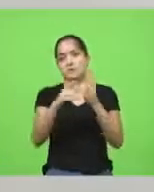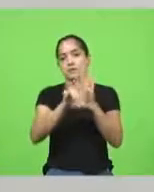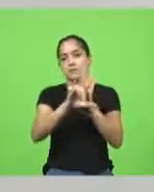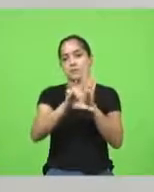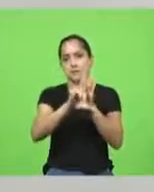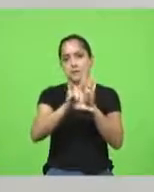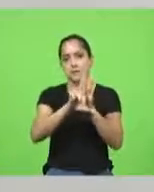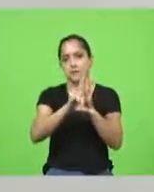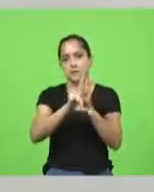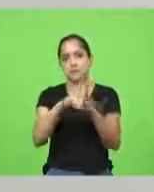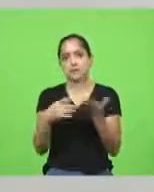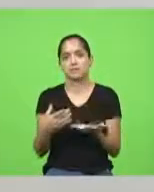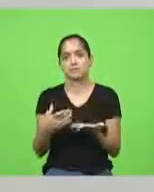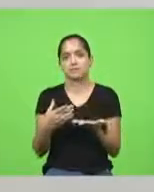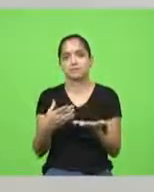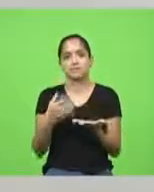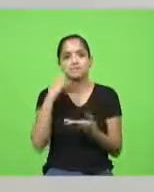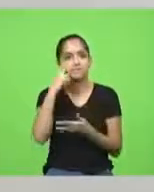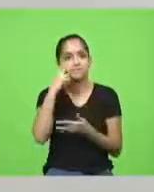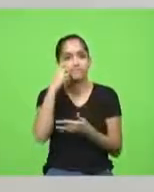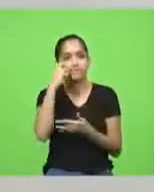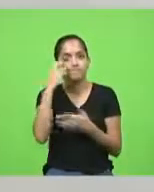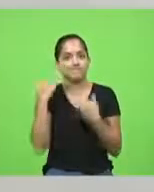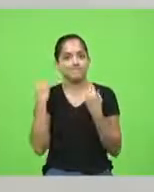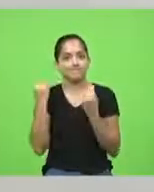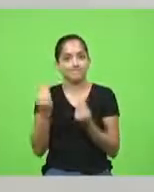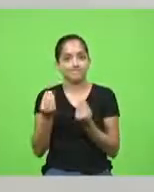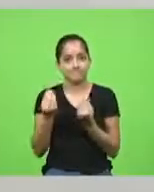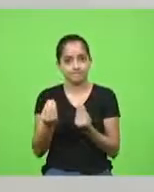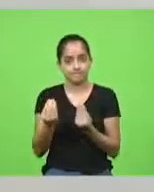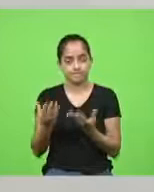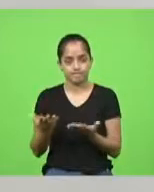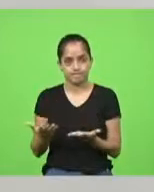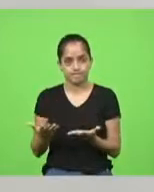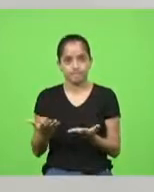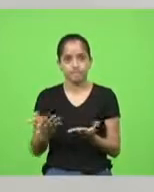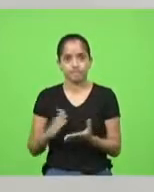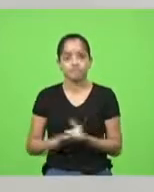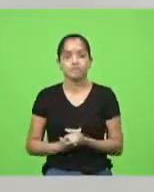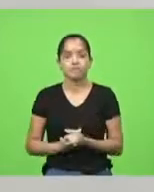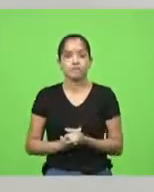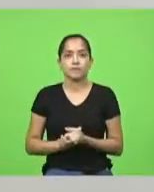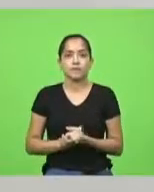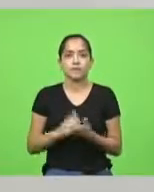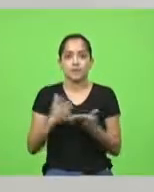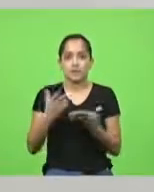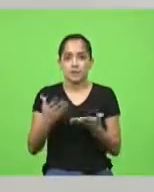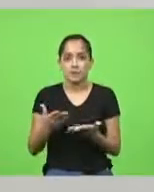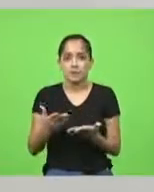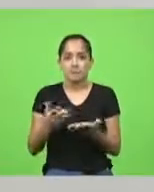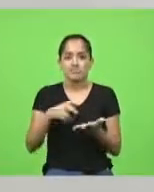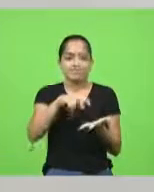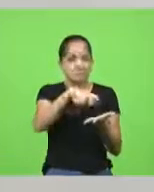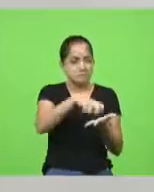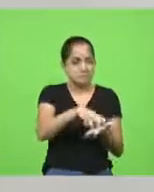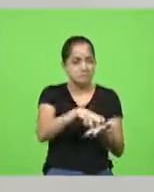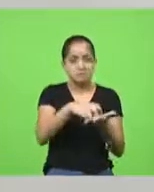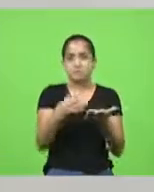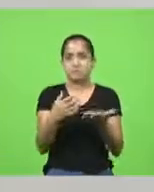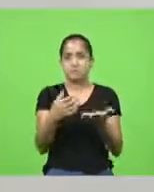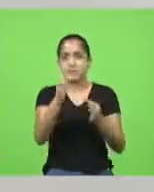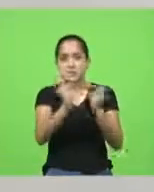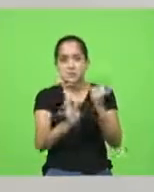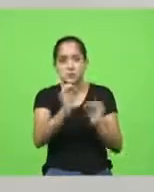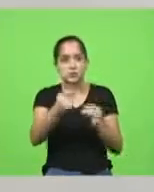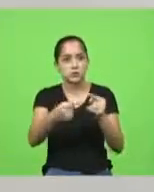É uma vergonha o Supremo Tribunal Federal nesse país, aplicando a impunidade, a injustiça,